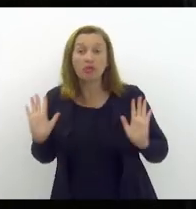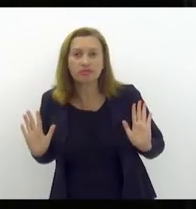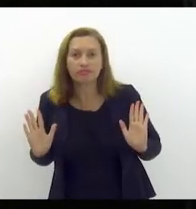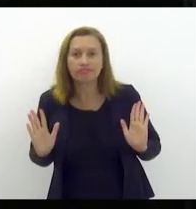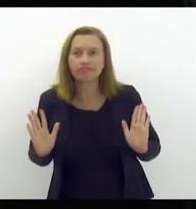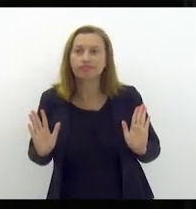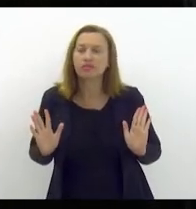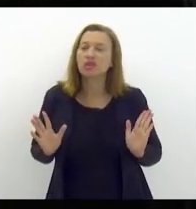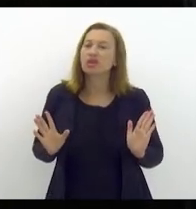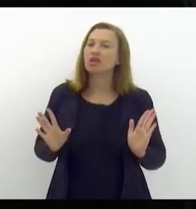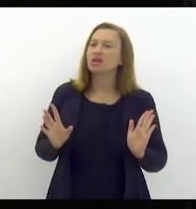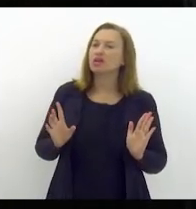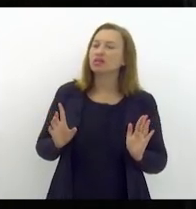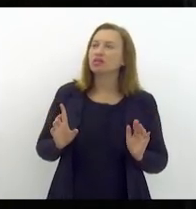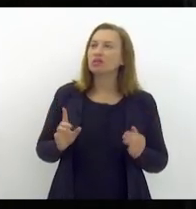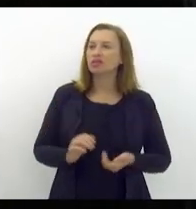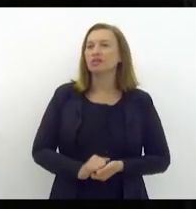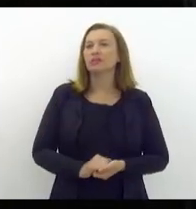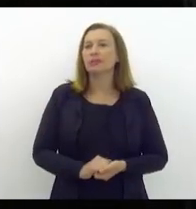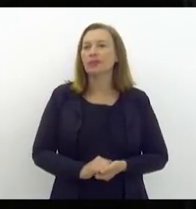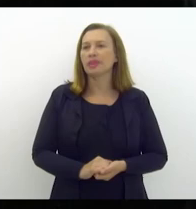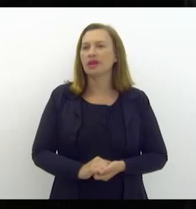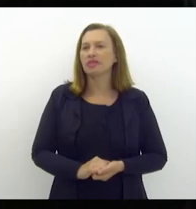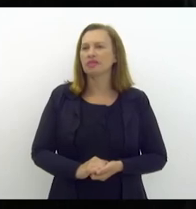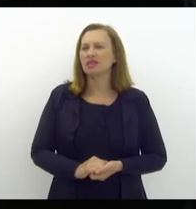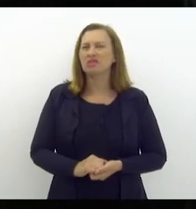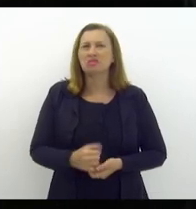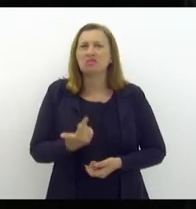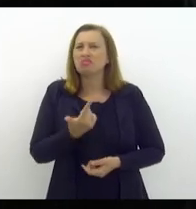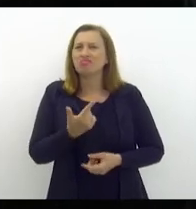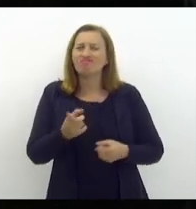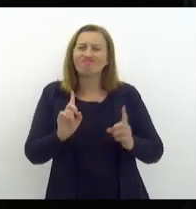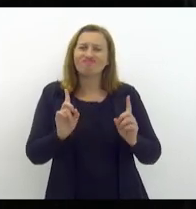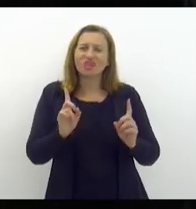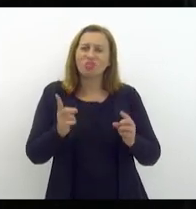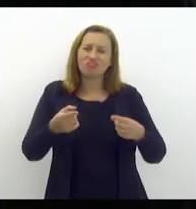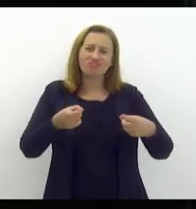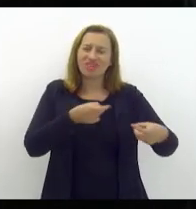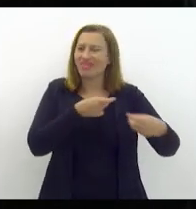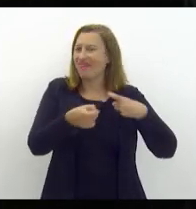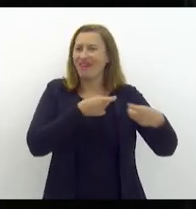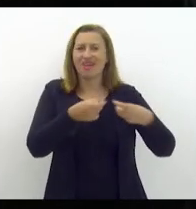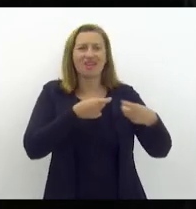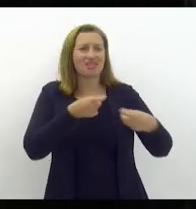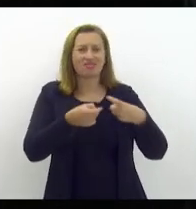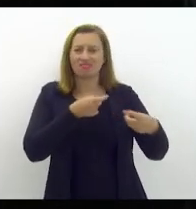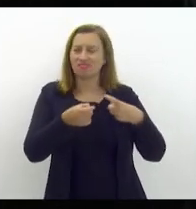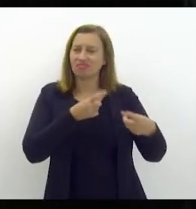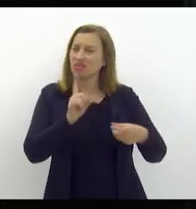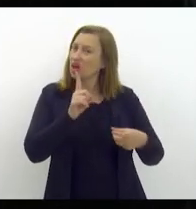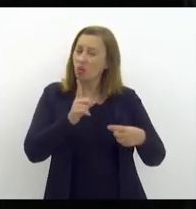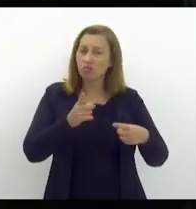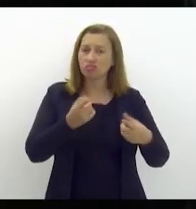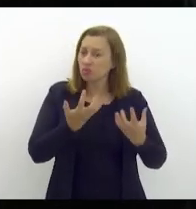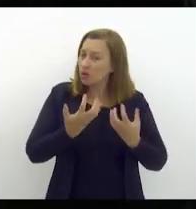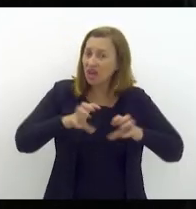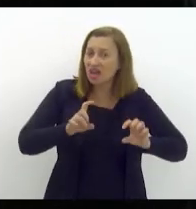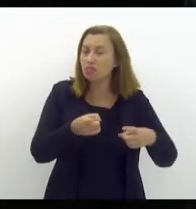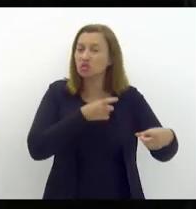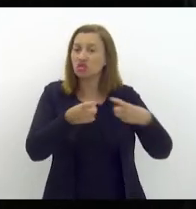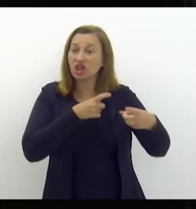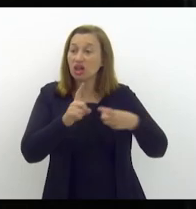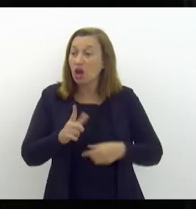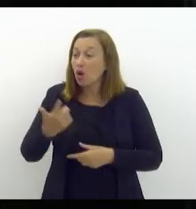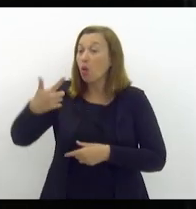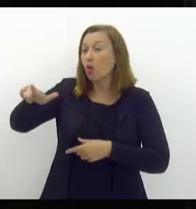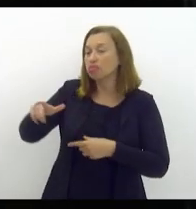seja, é para que a gente não entre numa lógica, da lógica da guerra. Nós não estamos em guerra. Nós temos que ter uma outra política